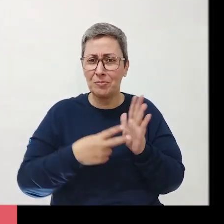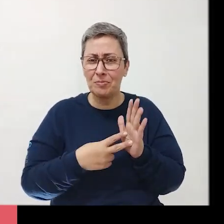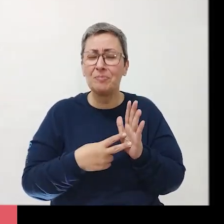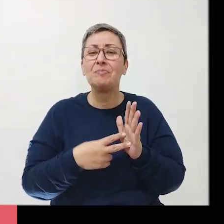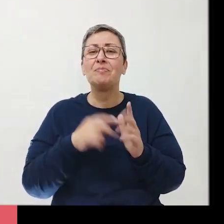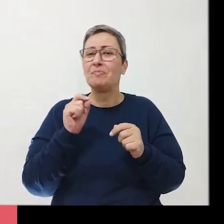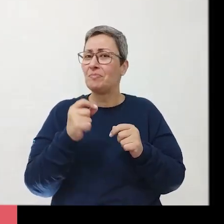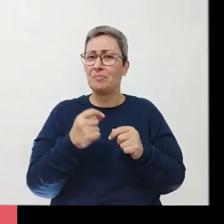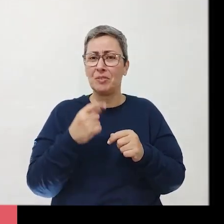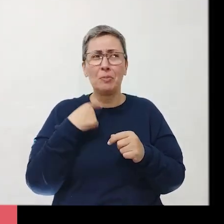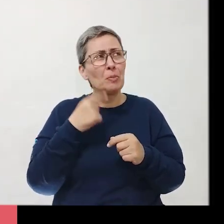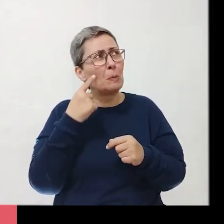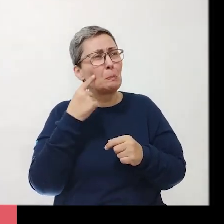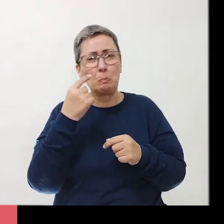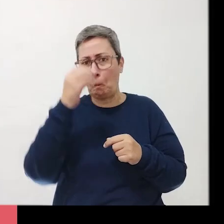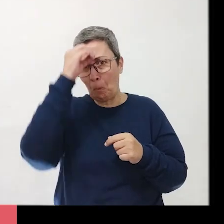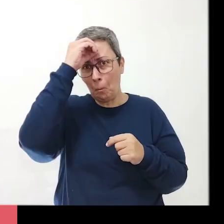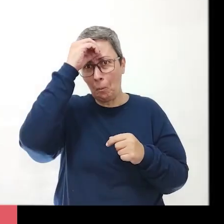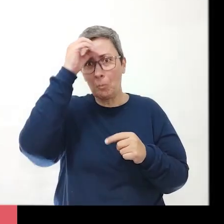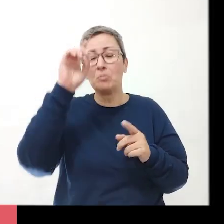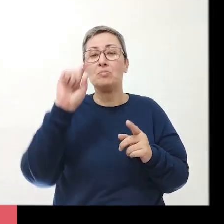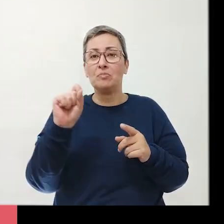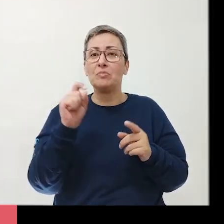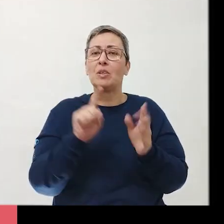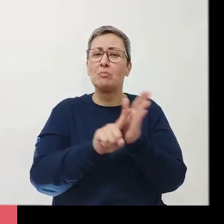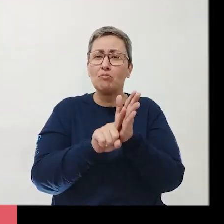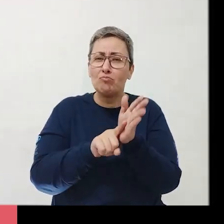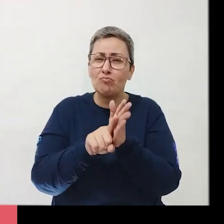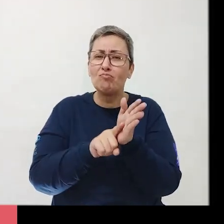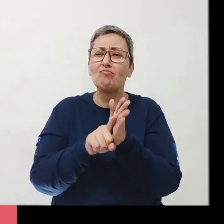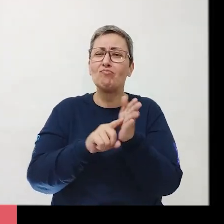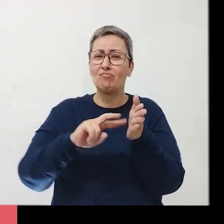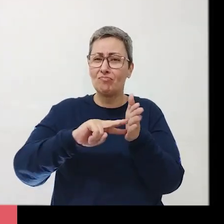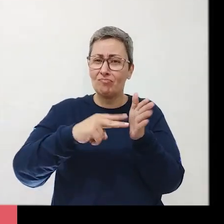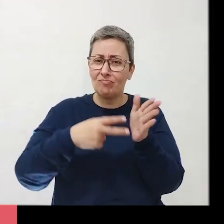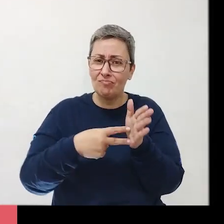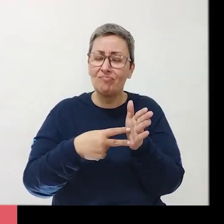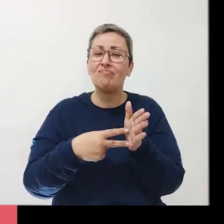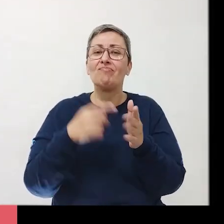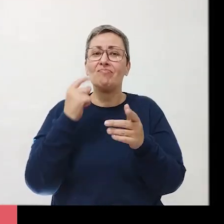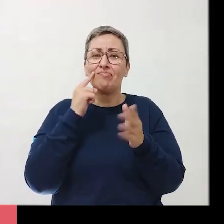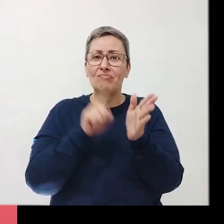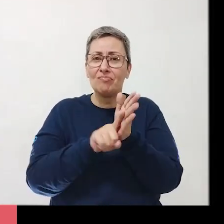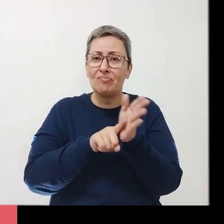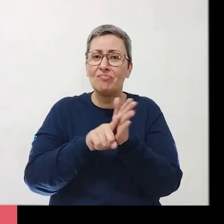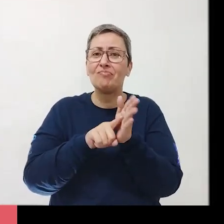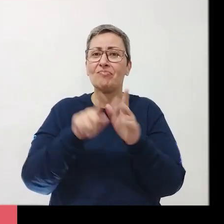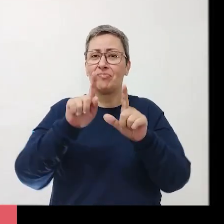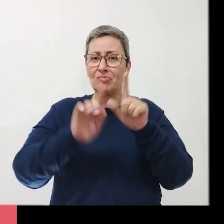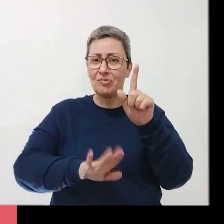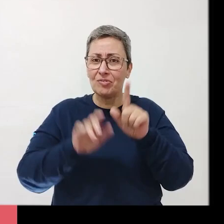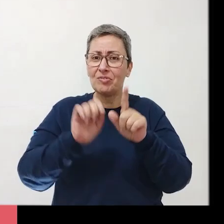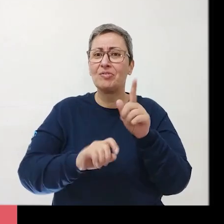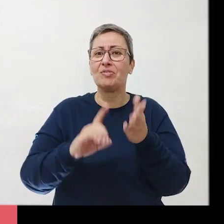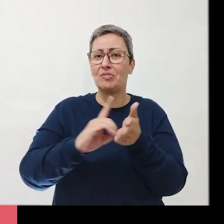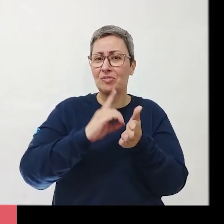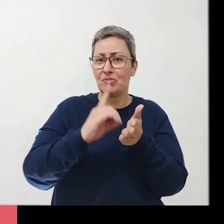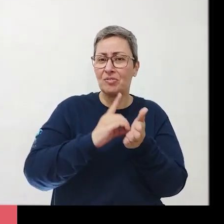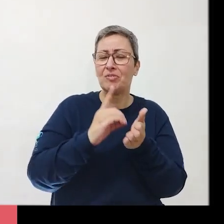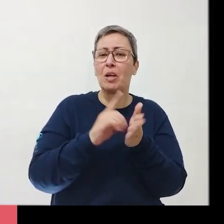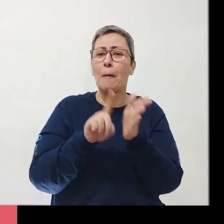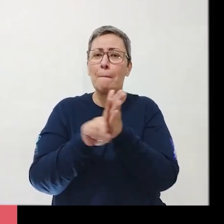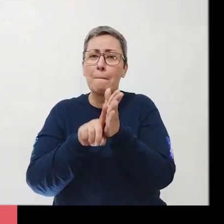saber. Busquem esse significado. Procurem no Google, no dicionário, perguntem para o